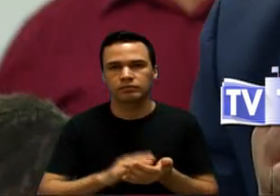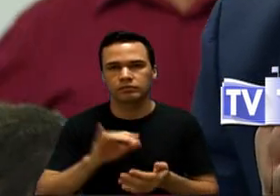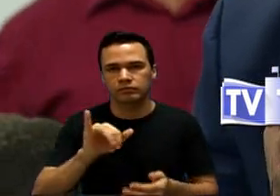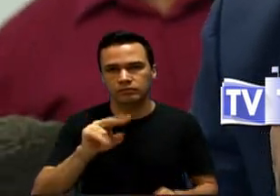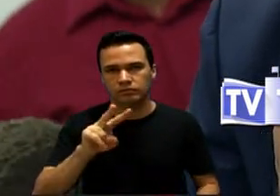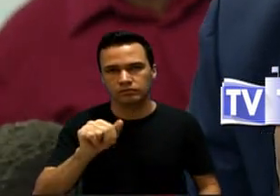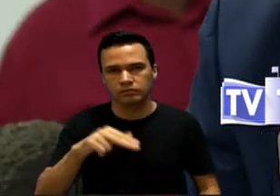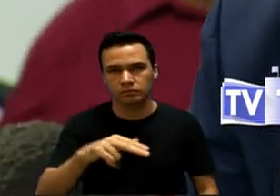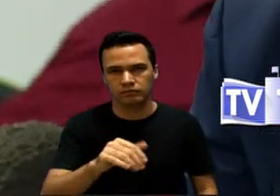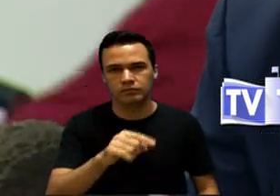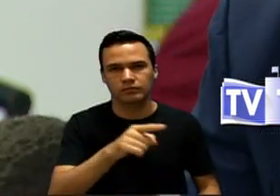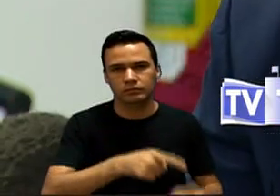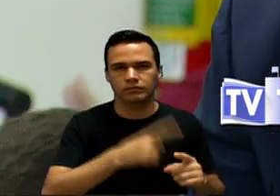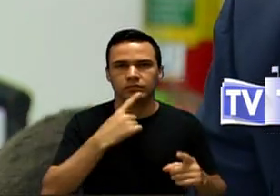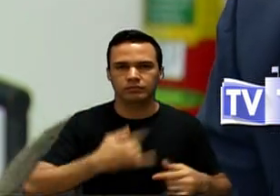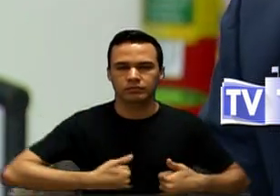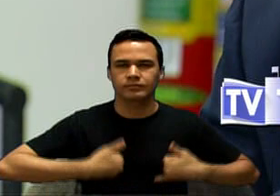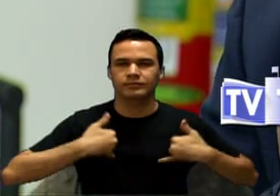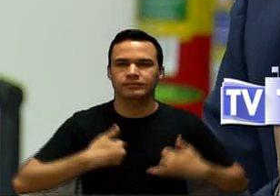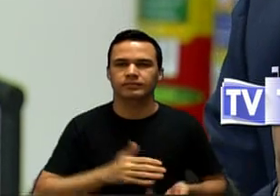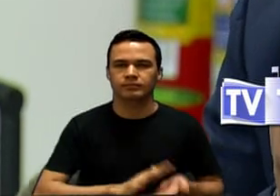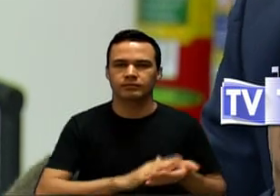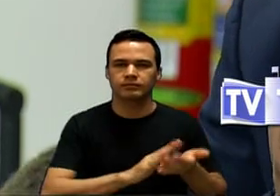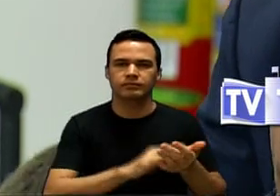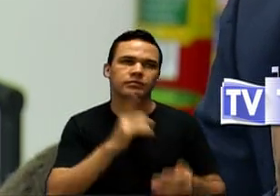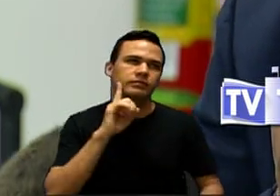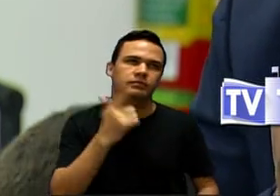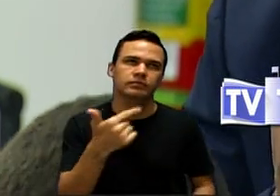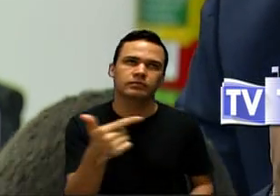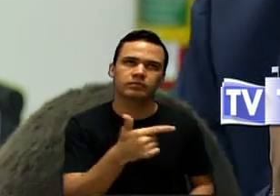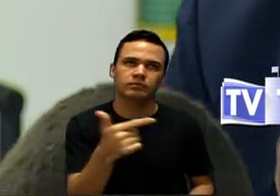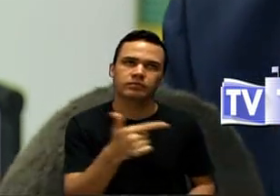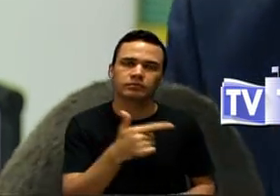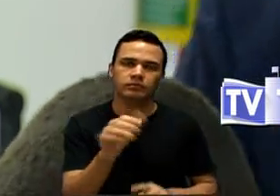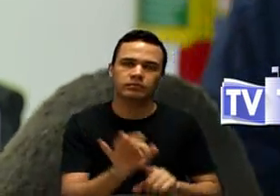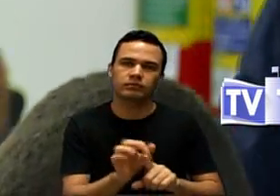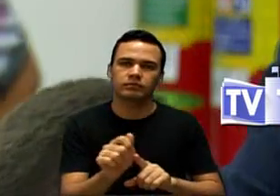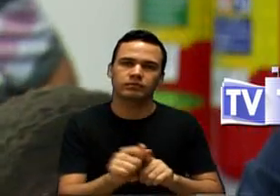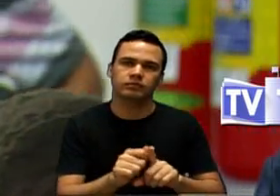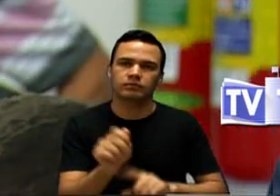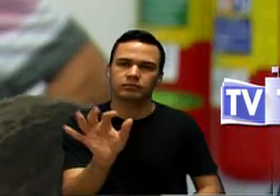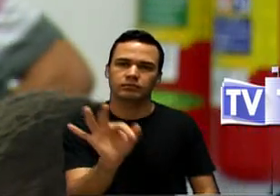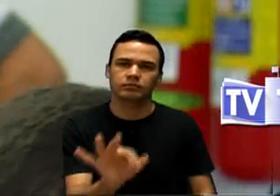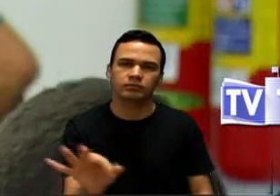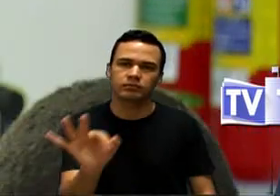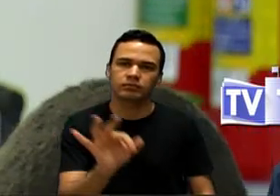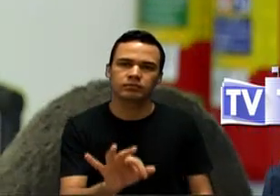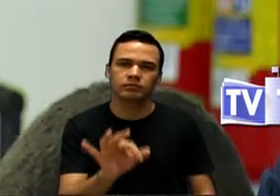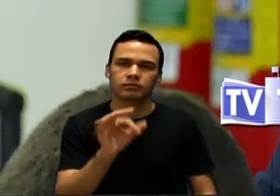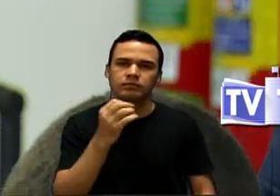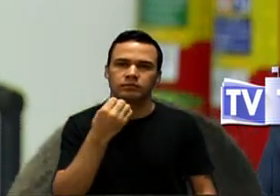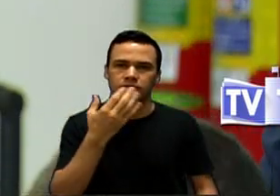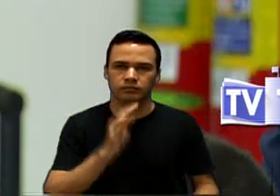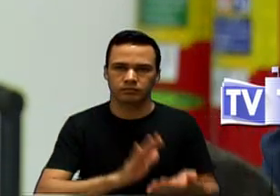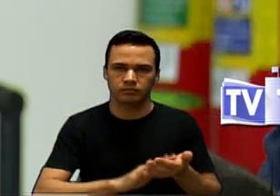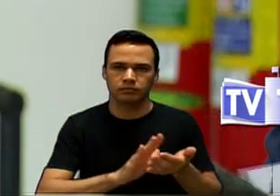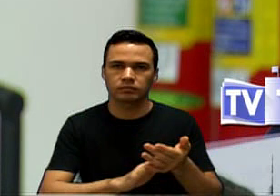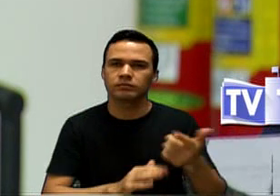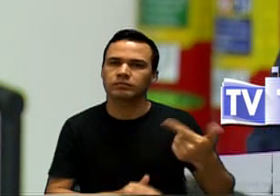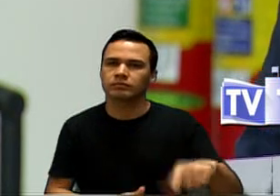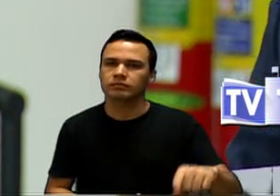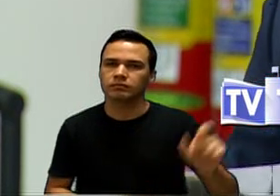Ivan Ruiz pela passagem da sua data natalícia, comemorada aí no dia 22 de fevereiro. Vou deixar aqui o voto de congratulações